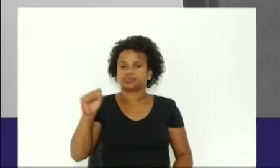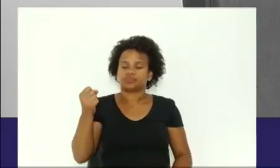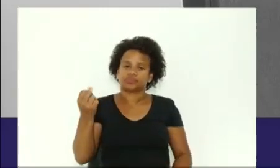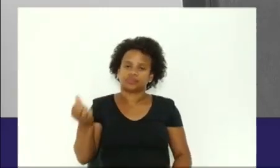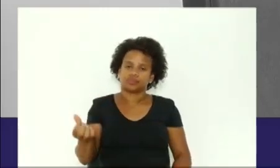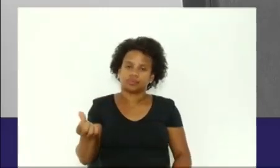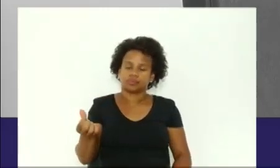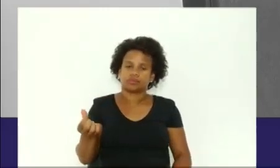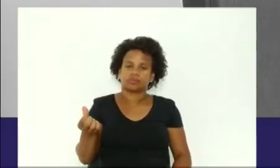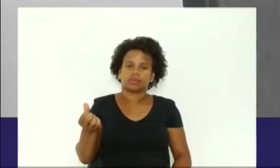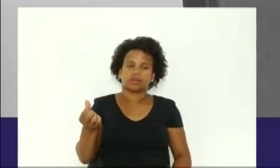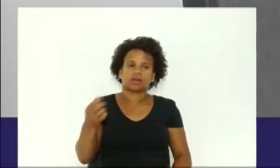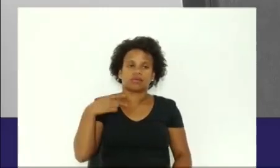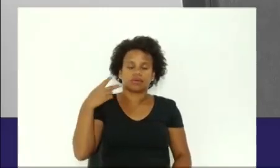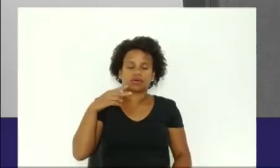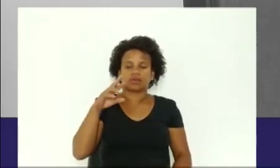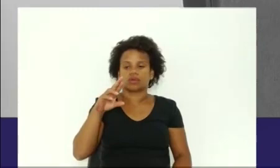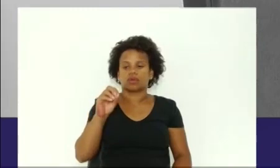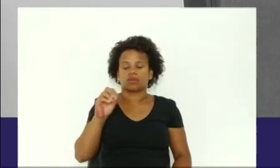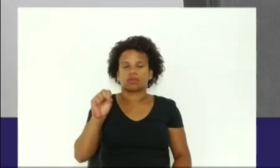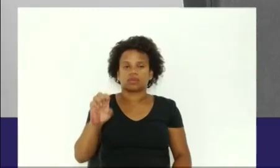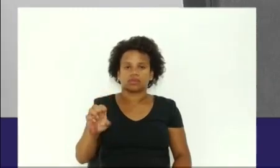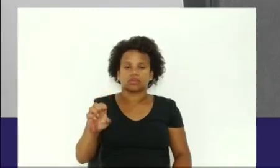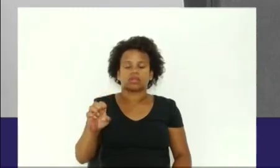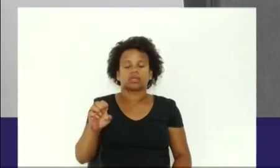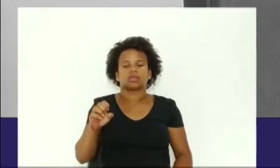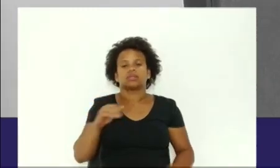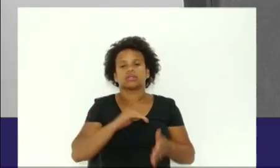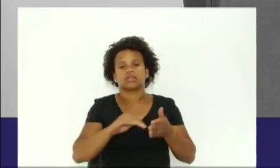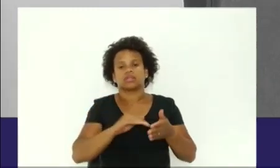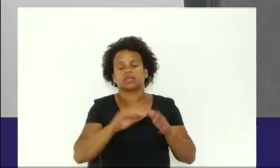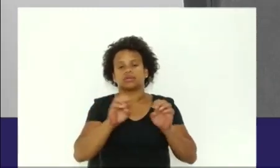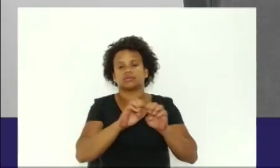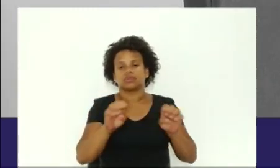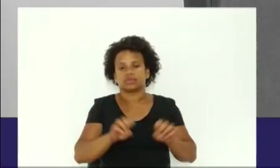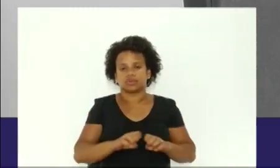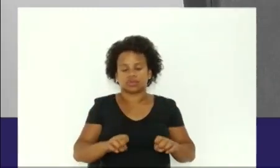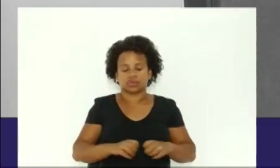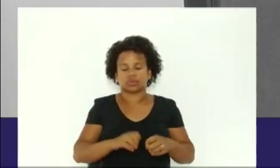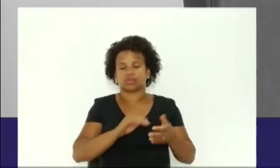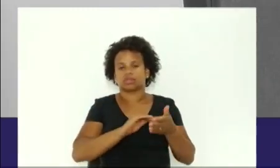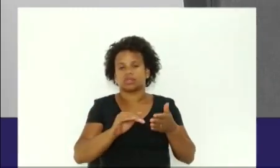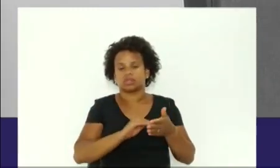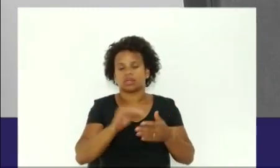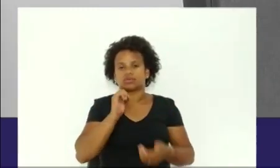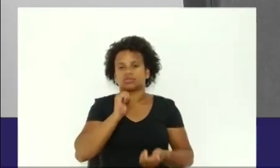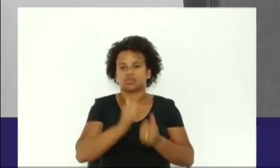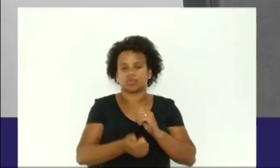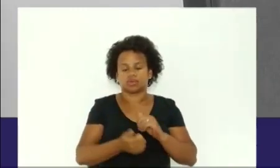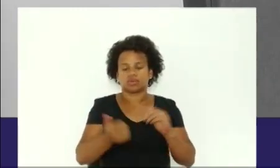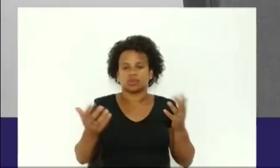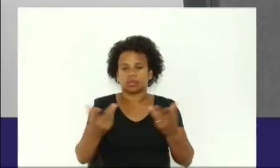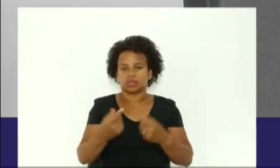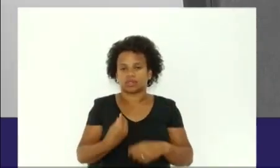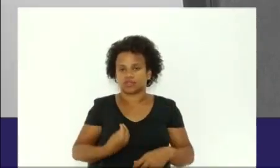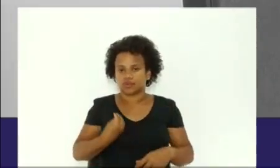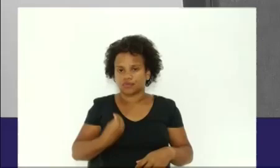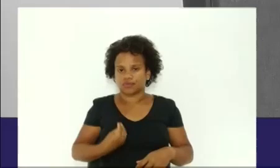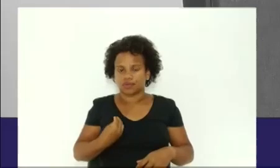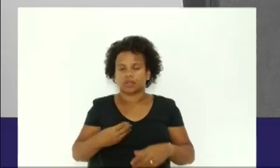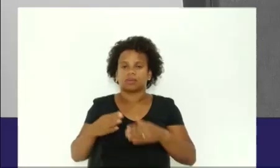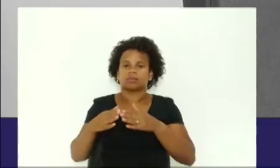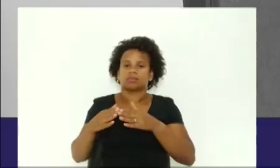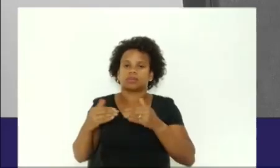da vereadora Rosiello, ao secretário de Infraestrutura e secretário de Esportes e Qualidade de Vida,